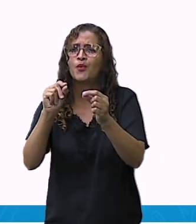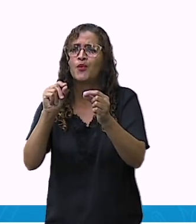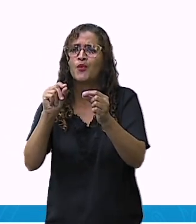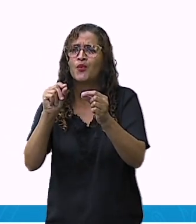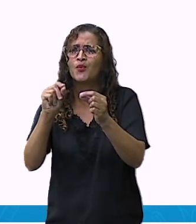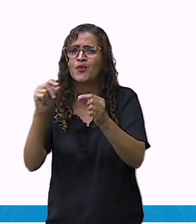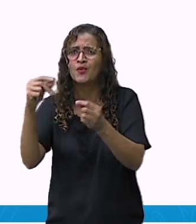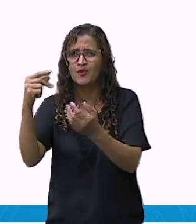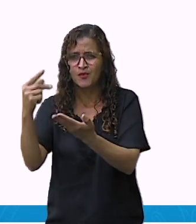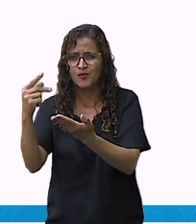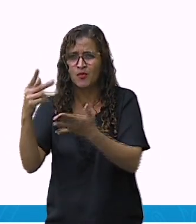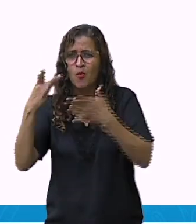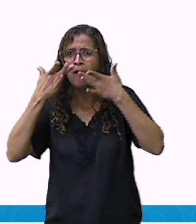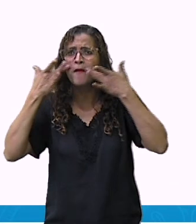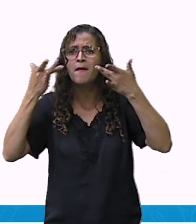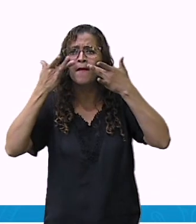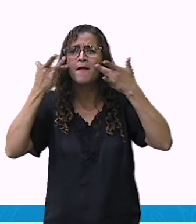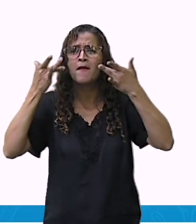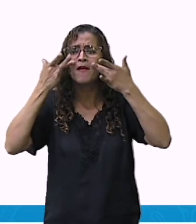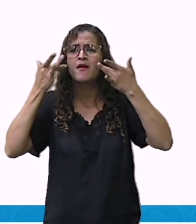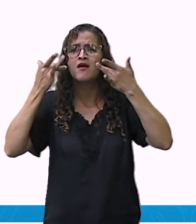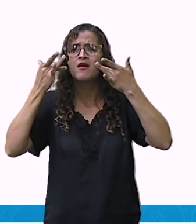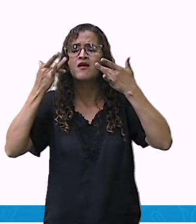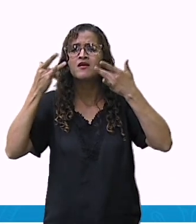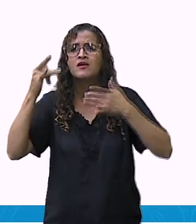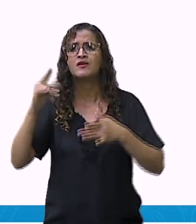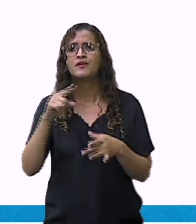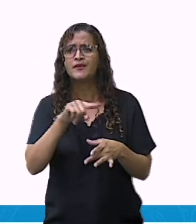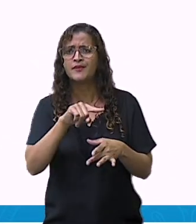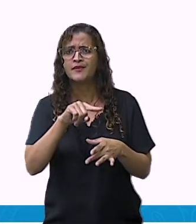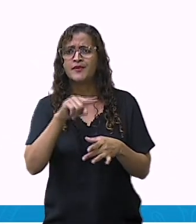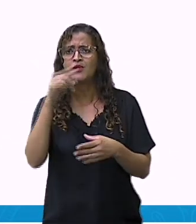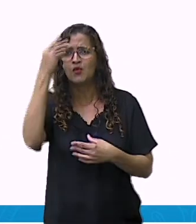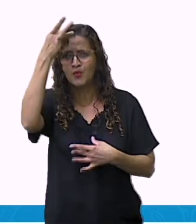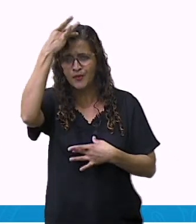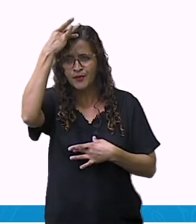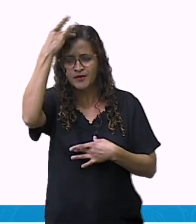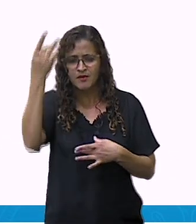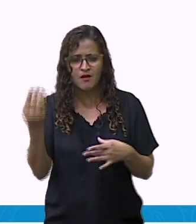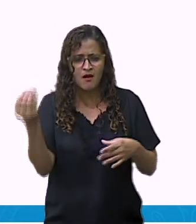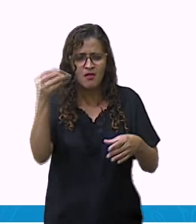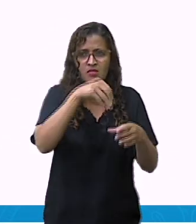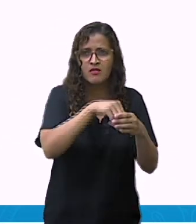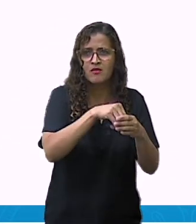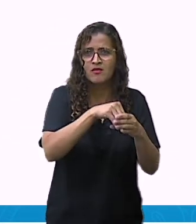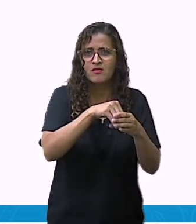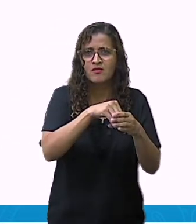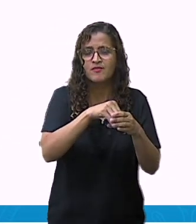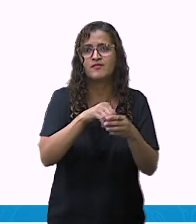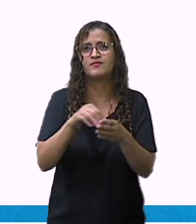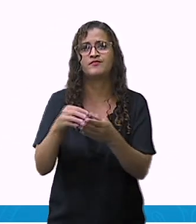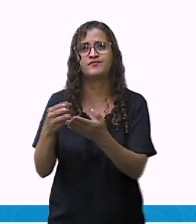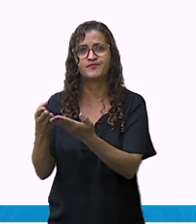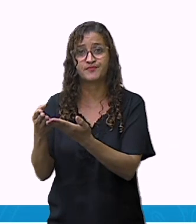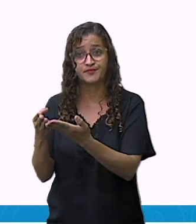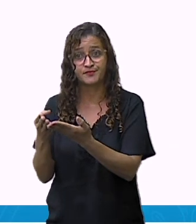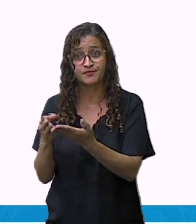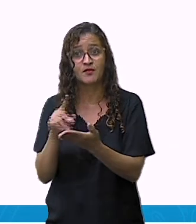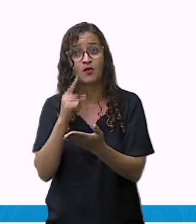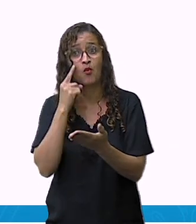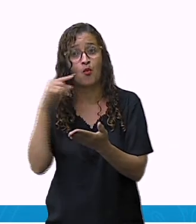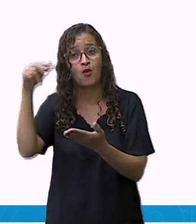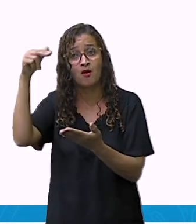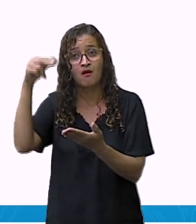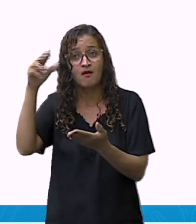peça teatral? Então vamos lá. 2. Cada uma das pequenas peças de